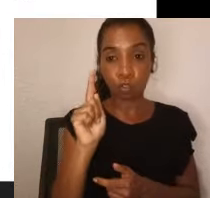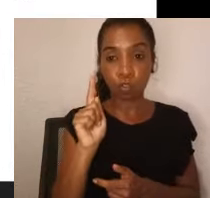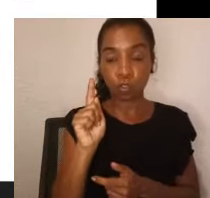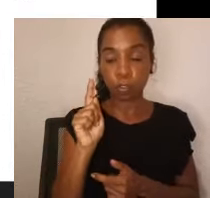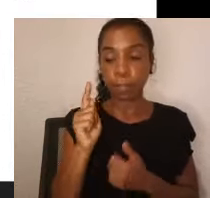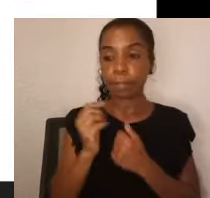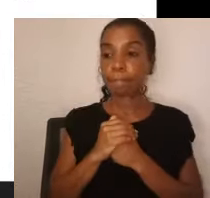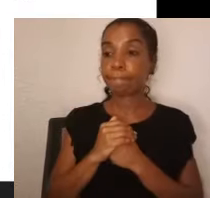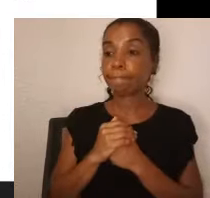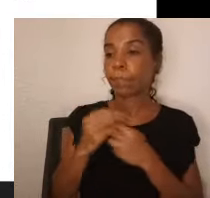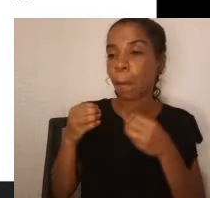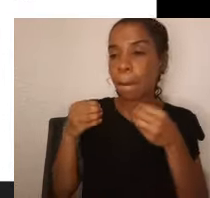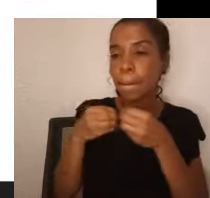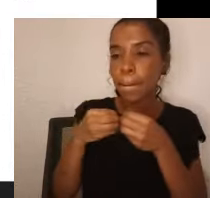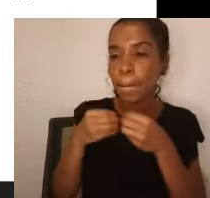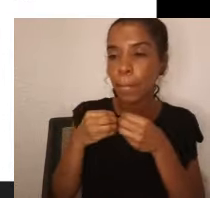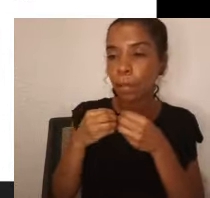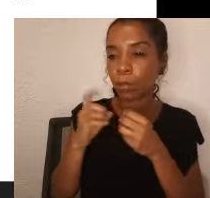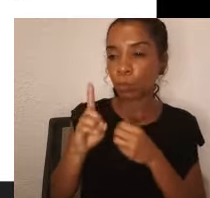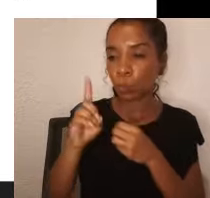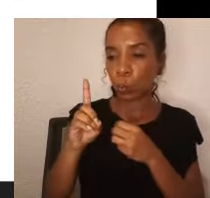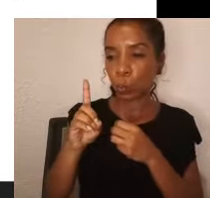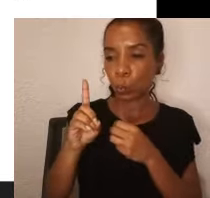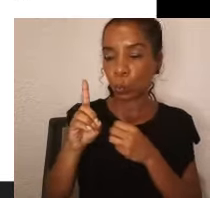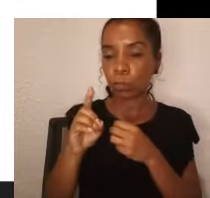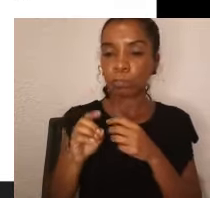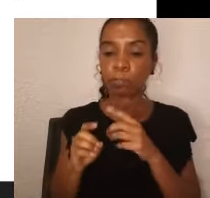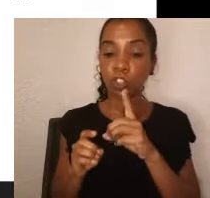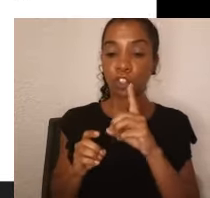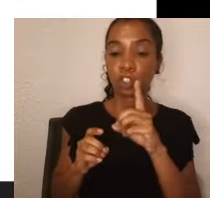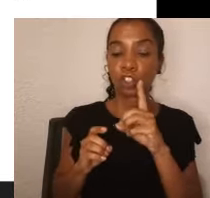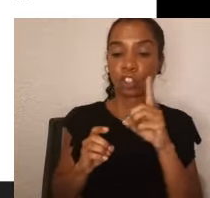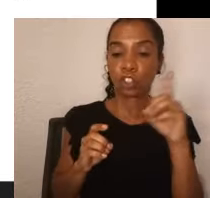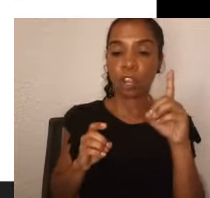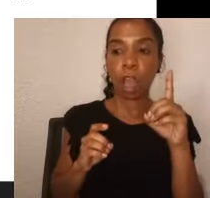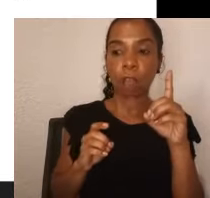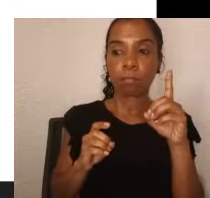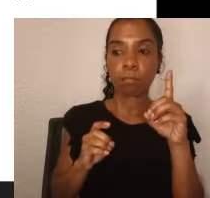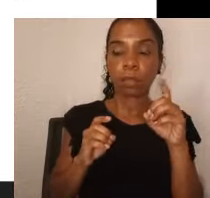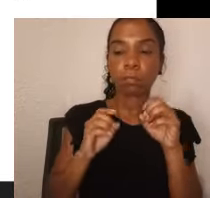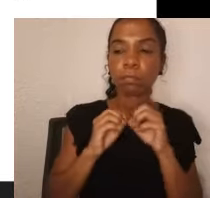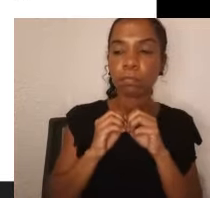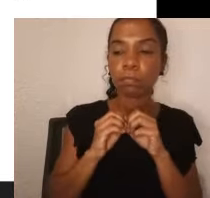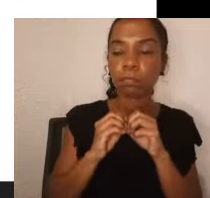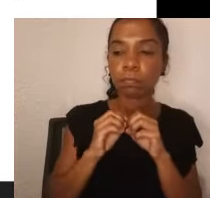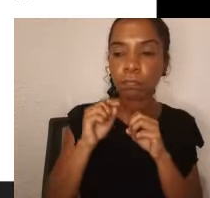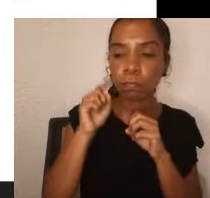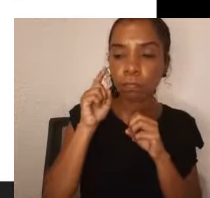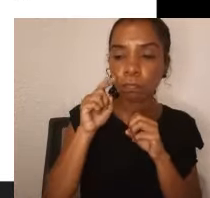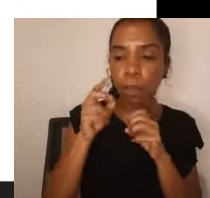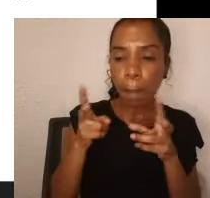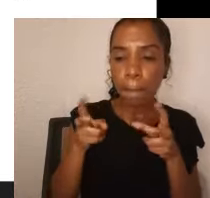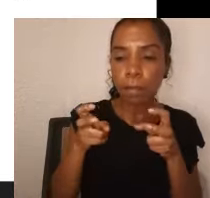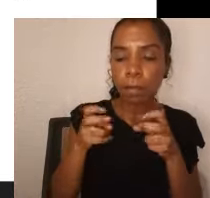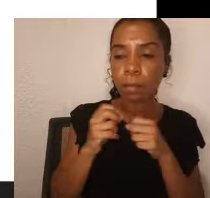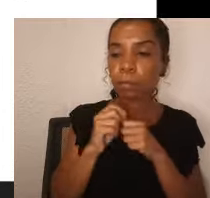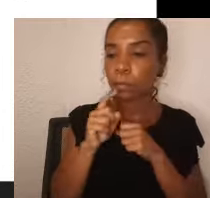me aproximar do 1 pela direita. E a gente percebe aqui